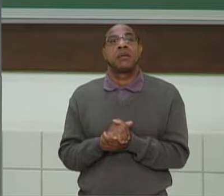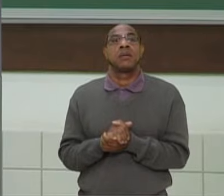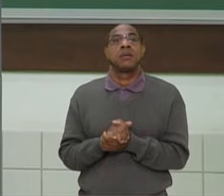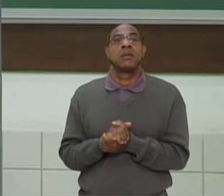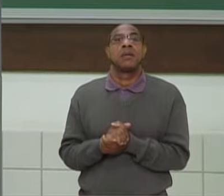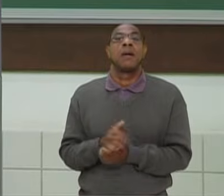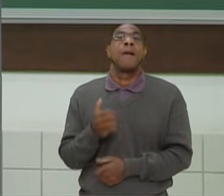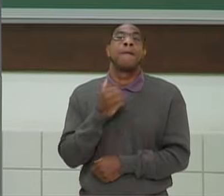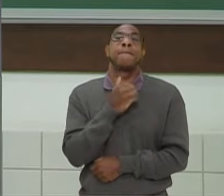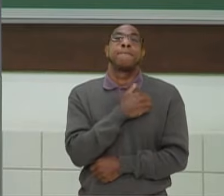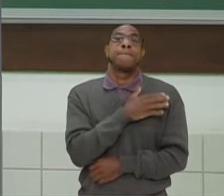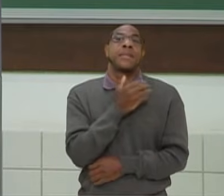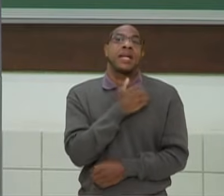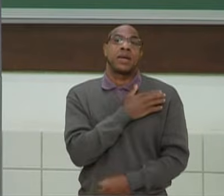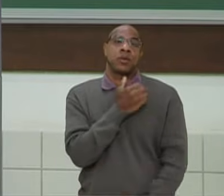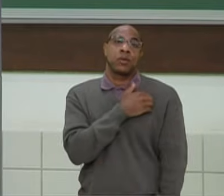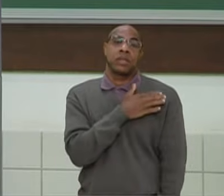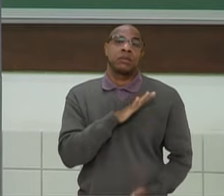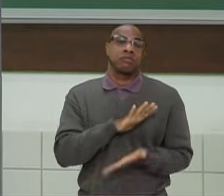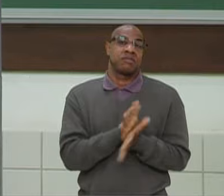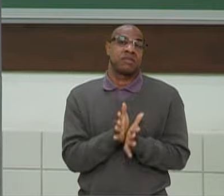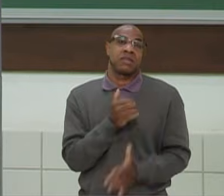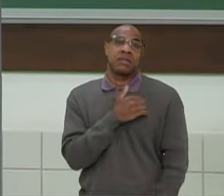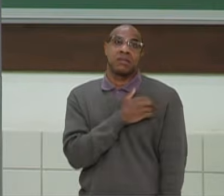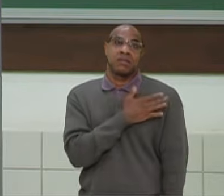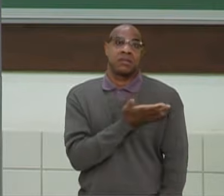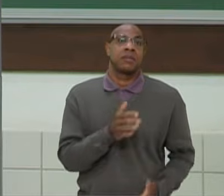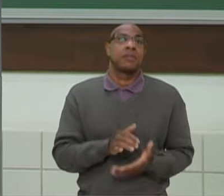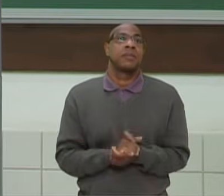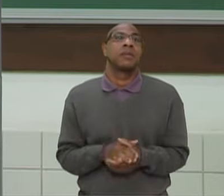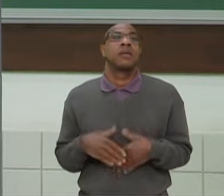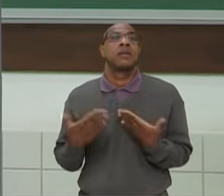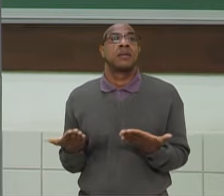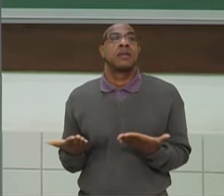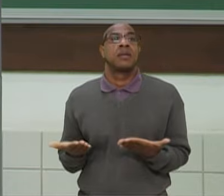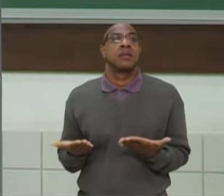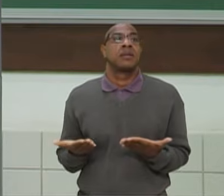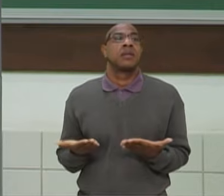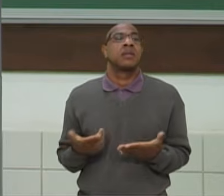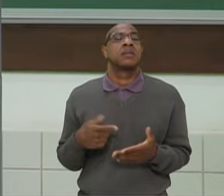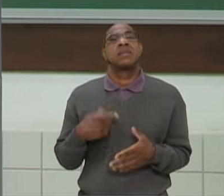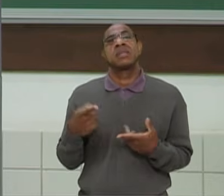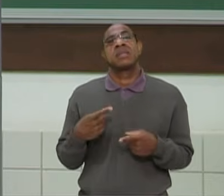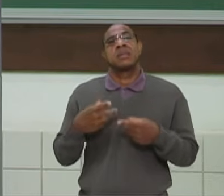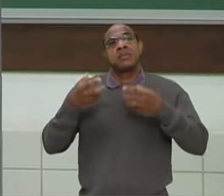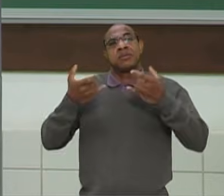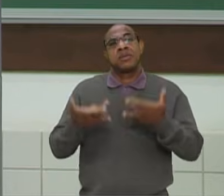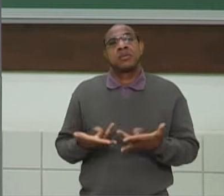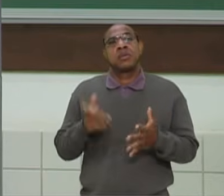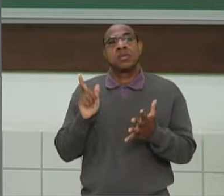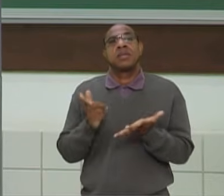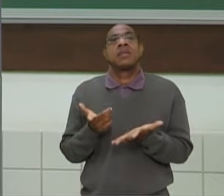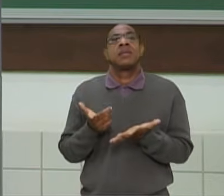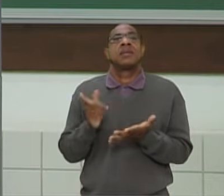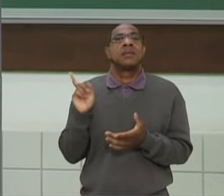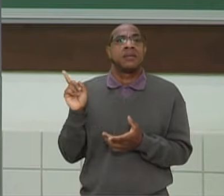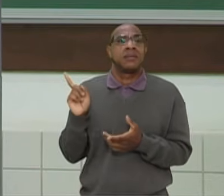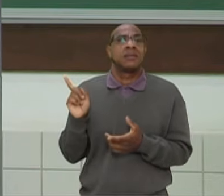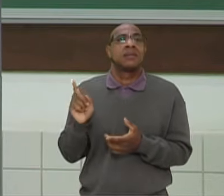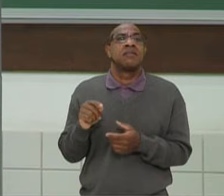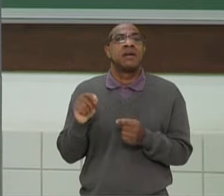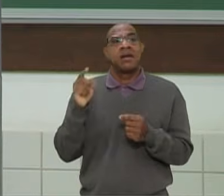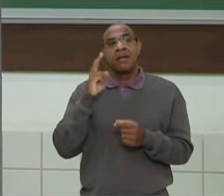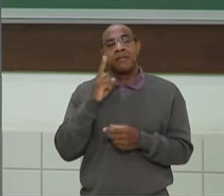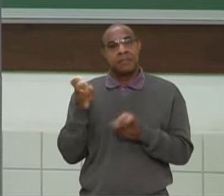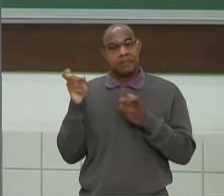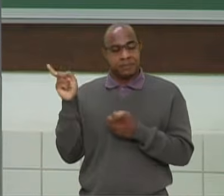foi preconceito, discriminação e intolerância. Depois dele a gente falou também de gênero, que a gente já vai abranger um pouquinho aqui, né?